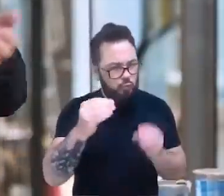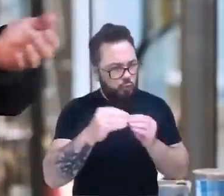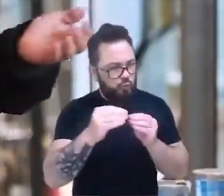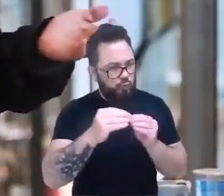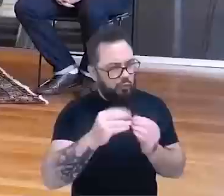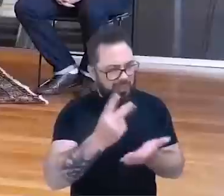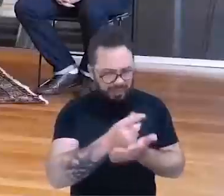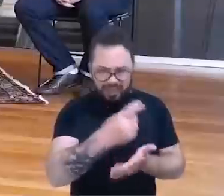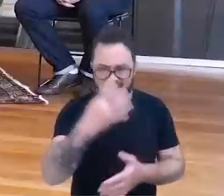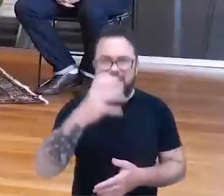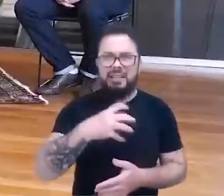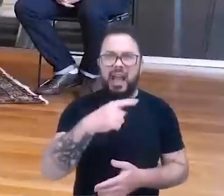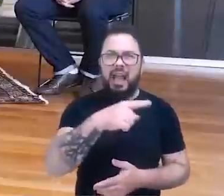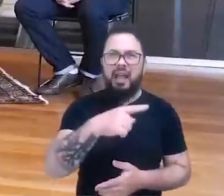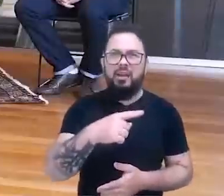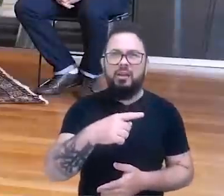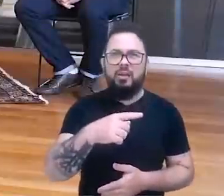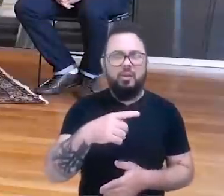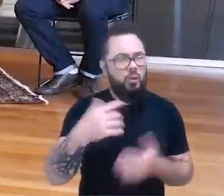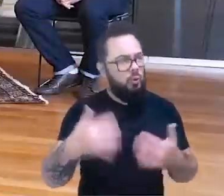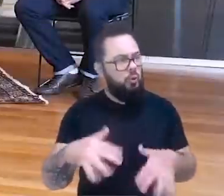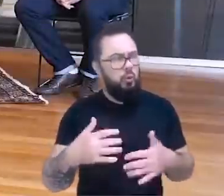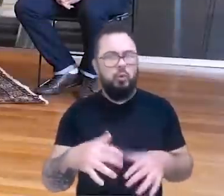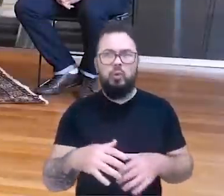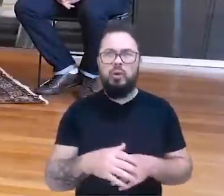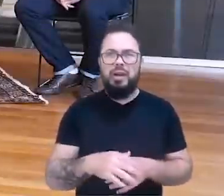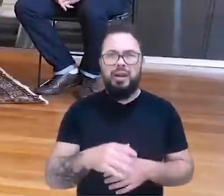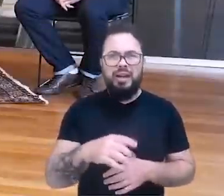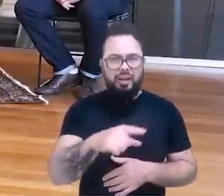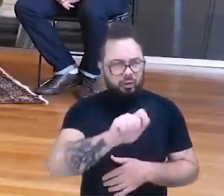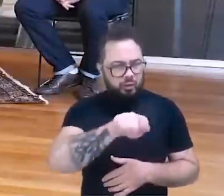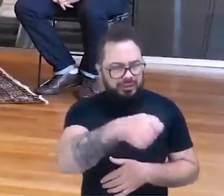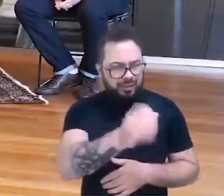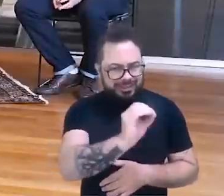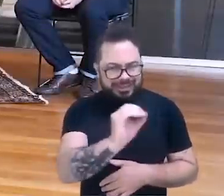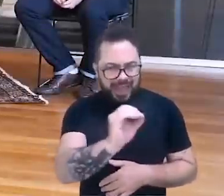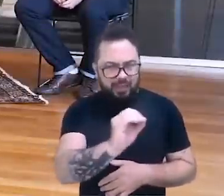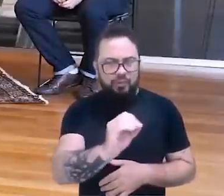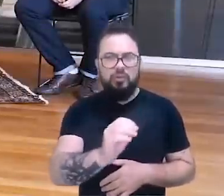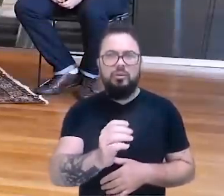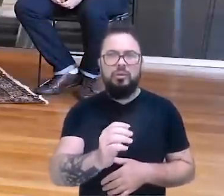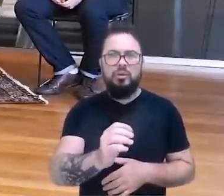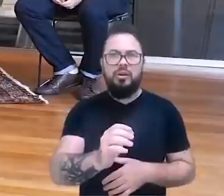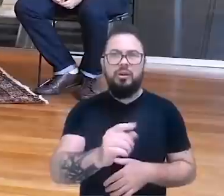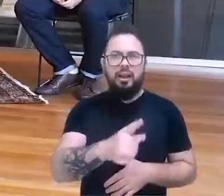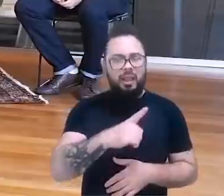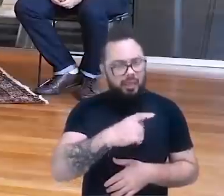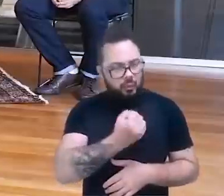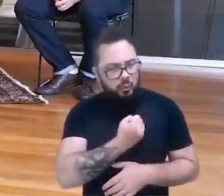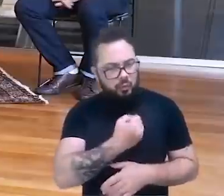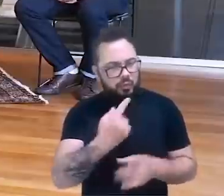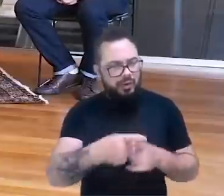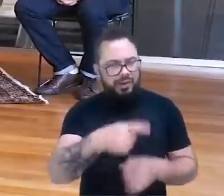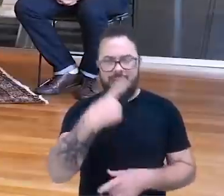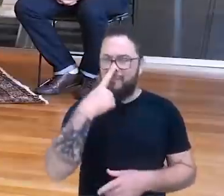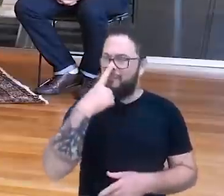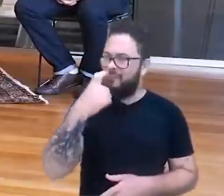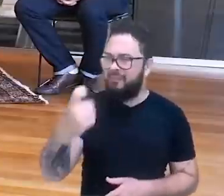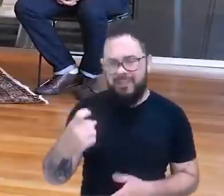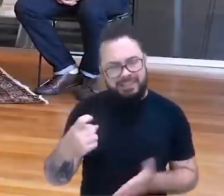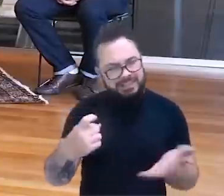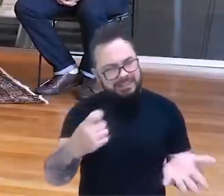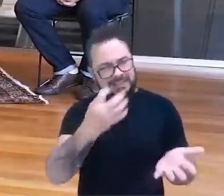zero é quiseram que chama o nome dos cachorros vou é um pô é zero é um número que o cachorro tem que ele fique incidido no